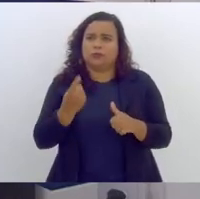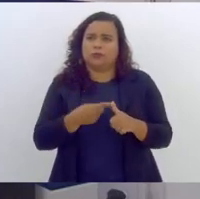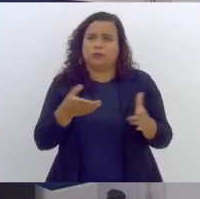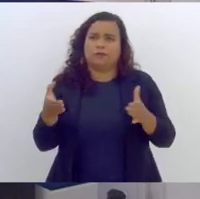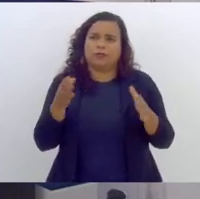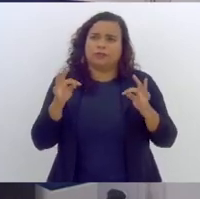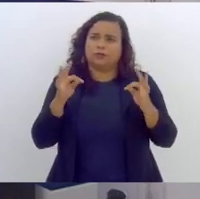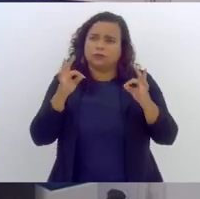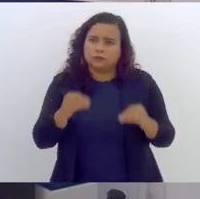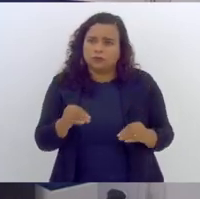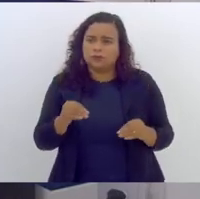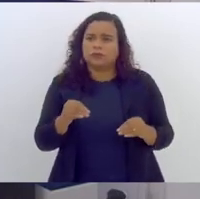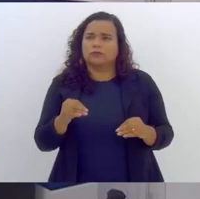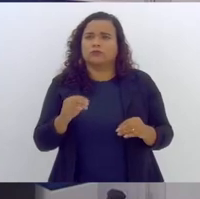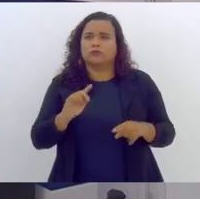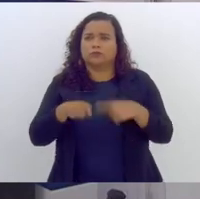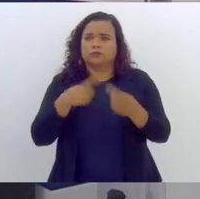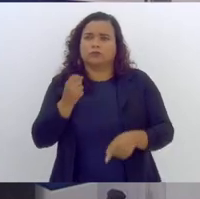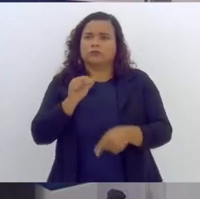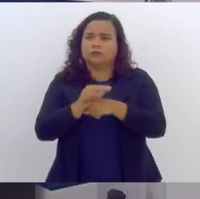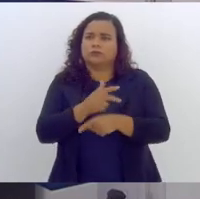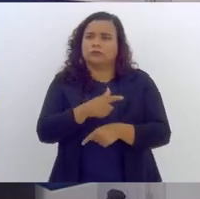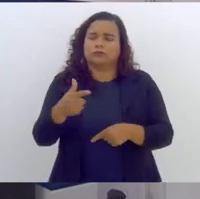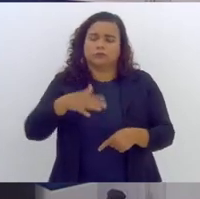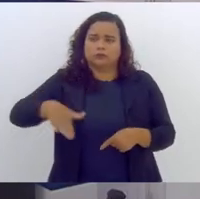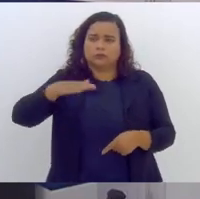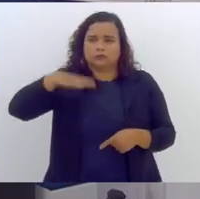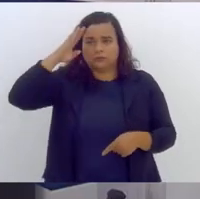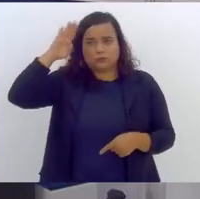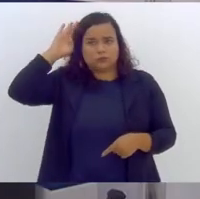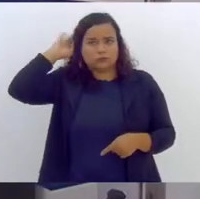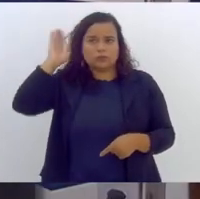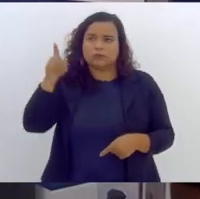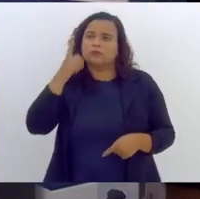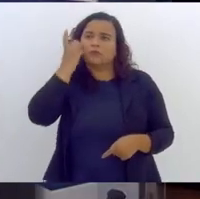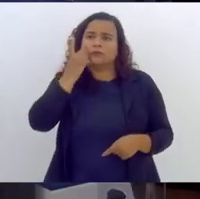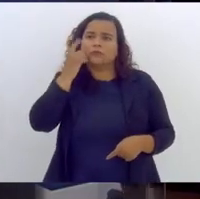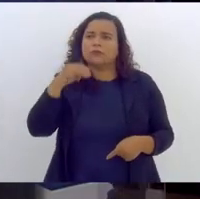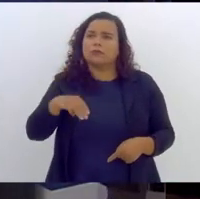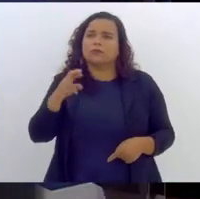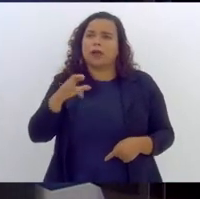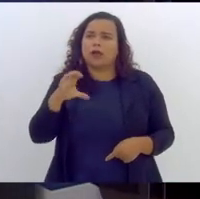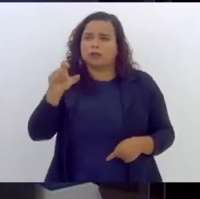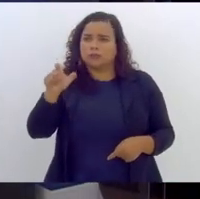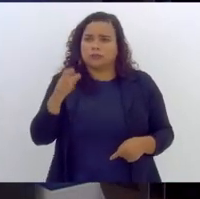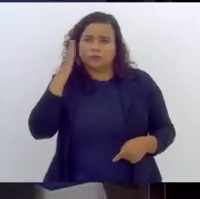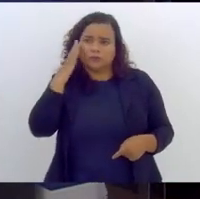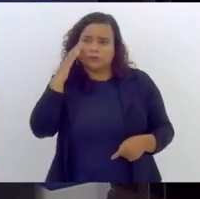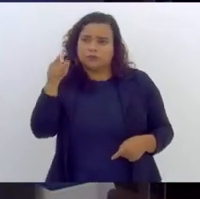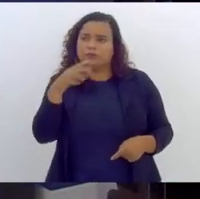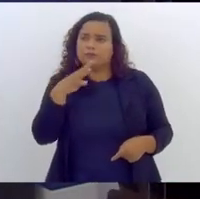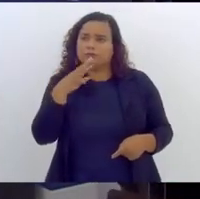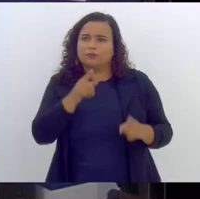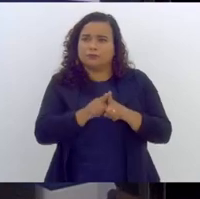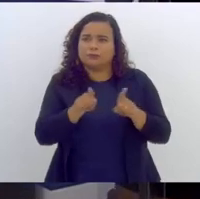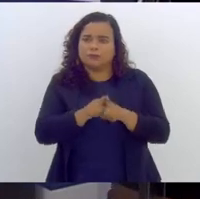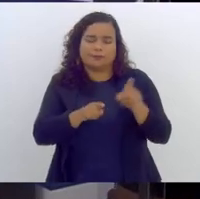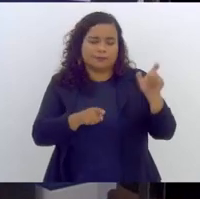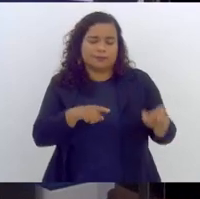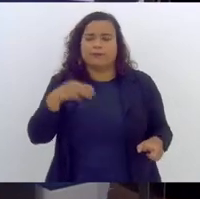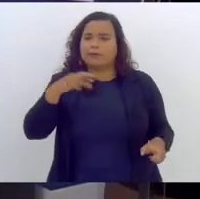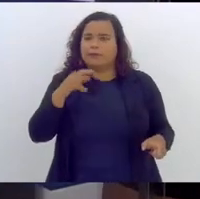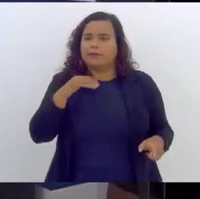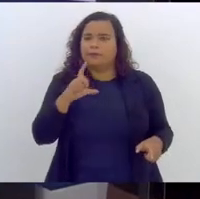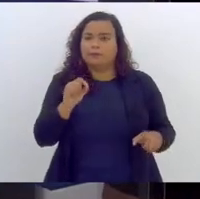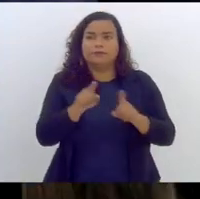toda e não tivesse entrado na academia aqui Deputado Roberto excedente nosso querido Marcelo também